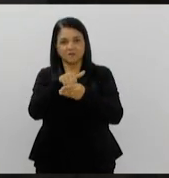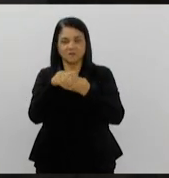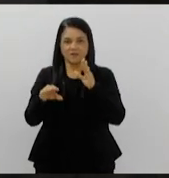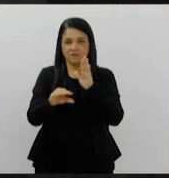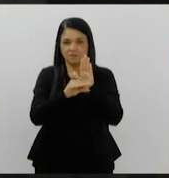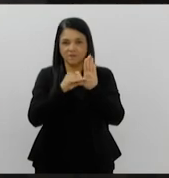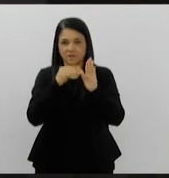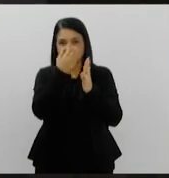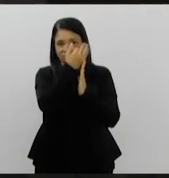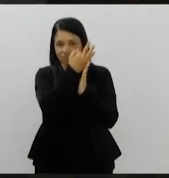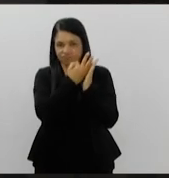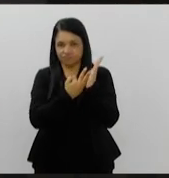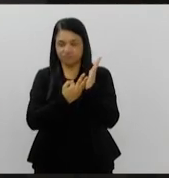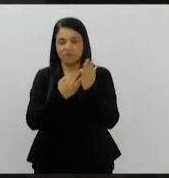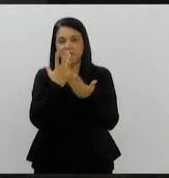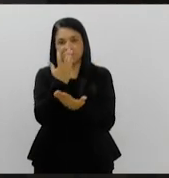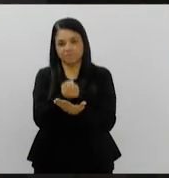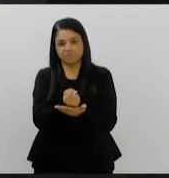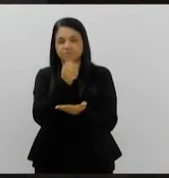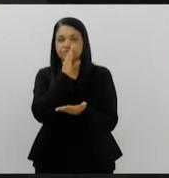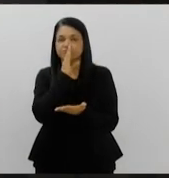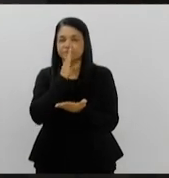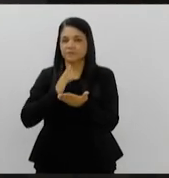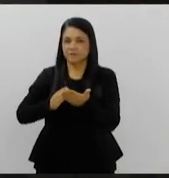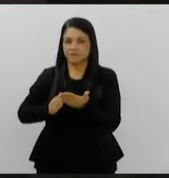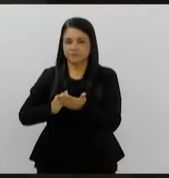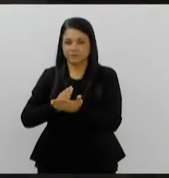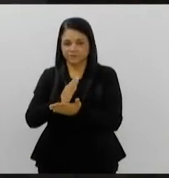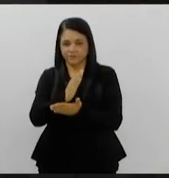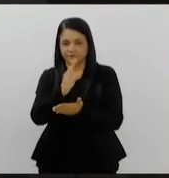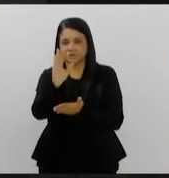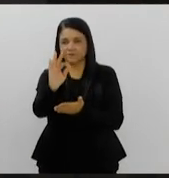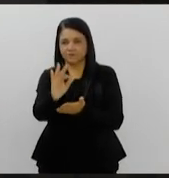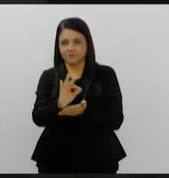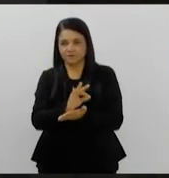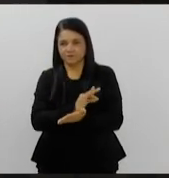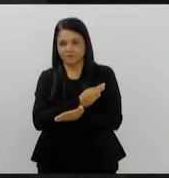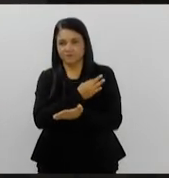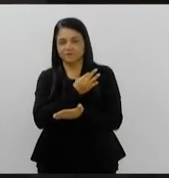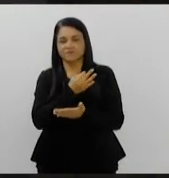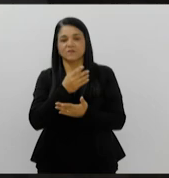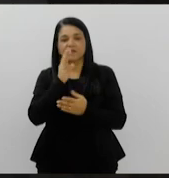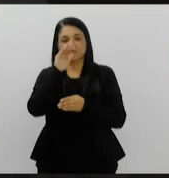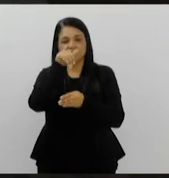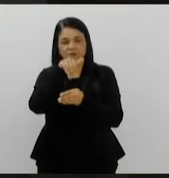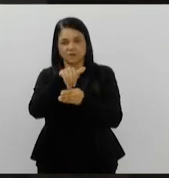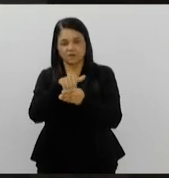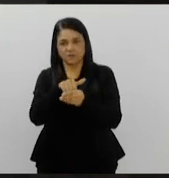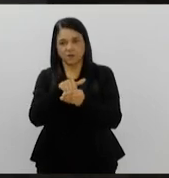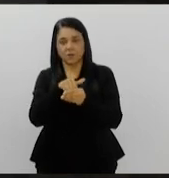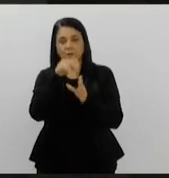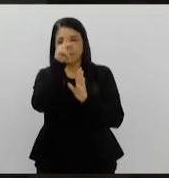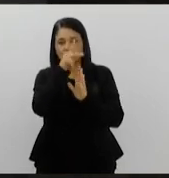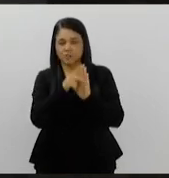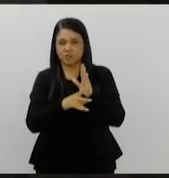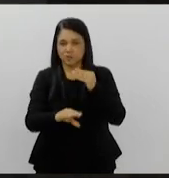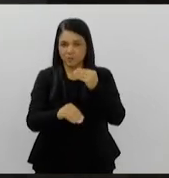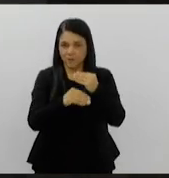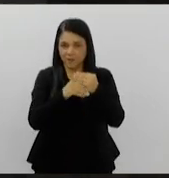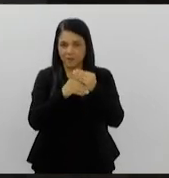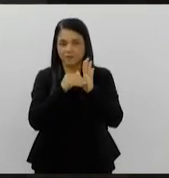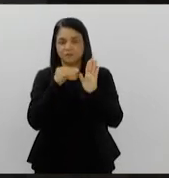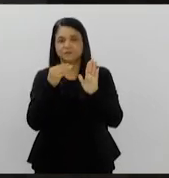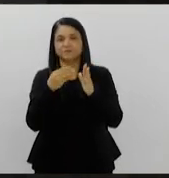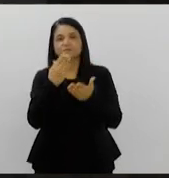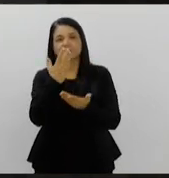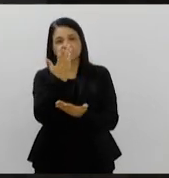de redação. Os senhores que aprovam, permaneçam como estão. Aprovado. Em votação, projeto assim emendado. Senhores que